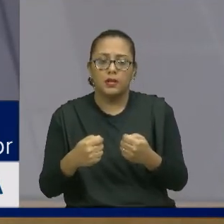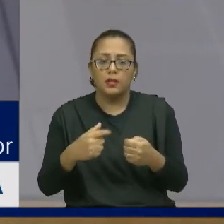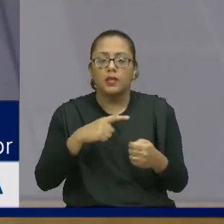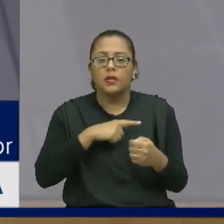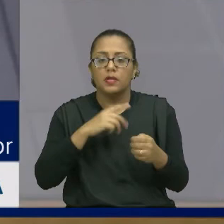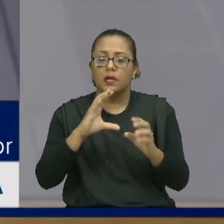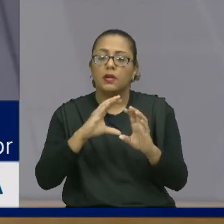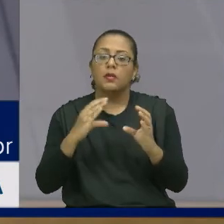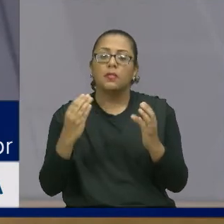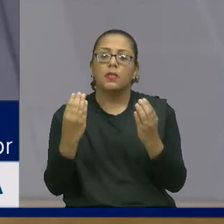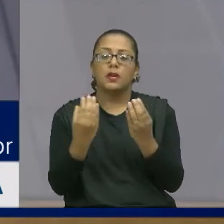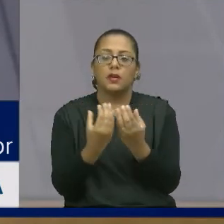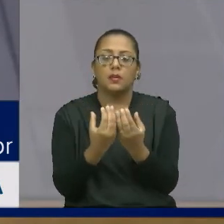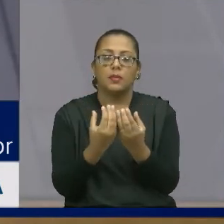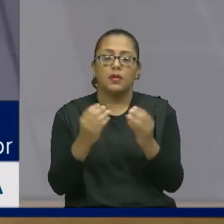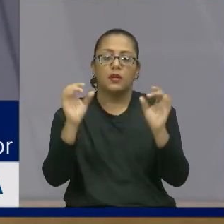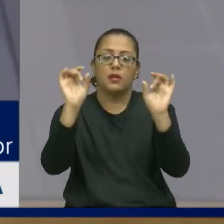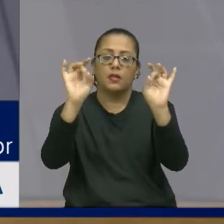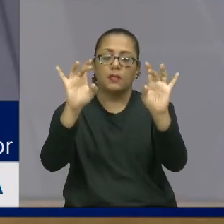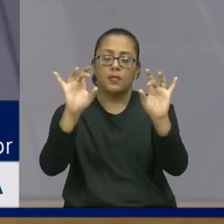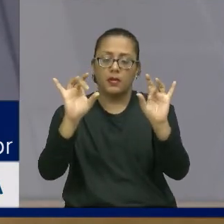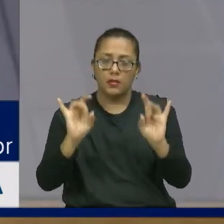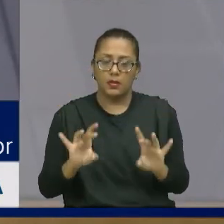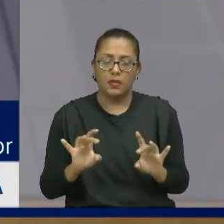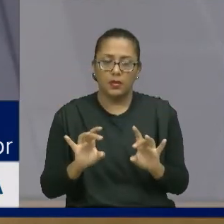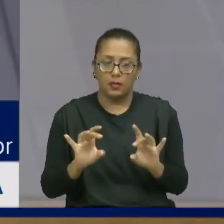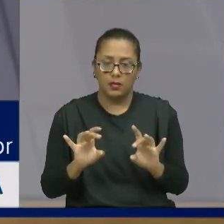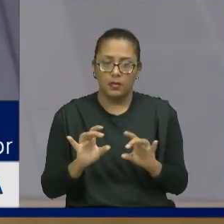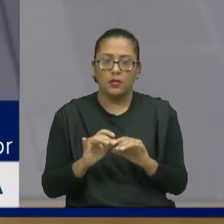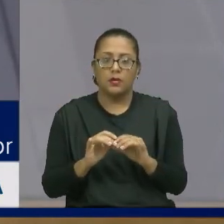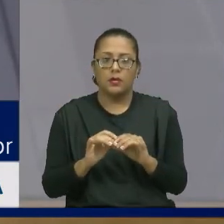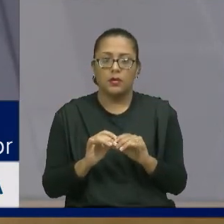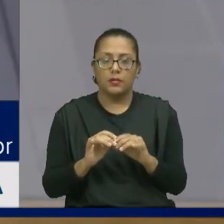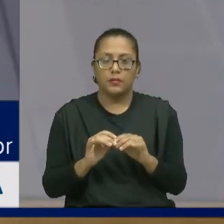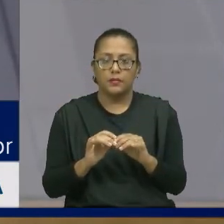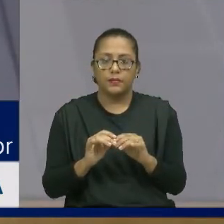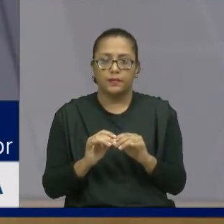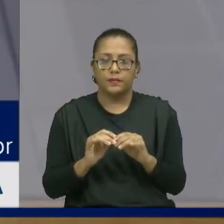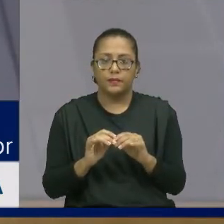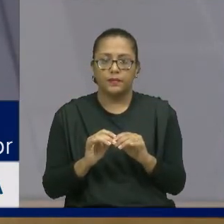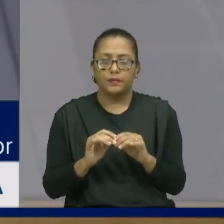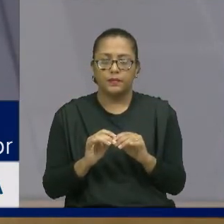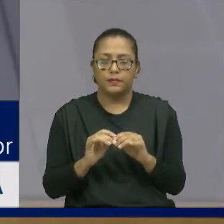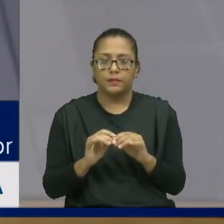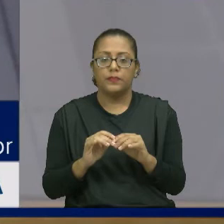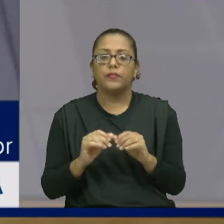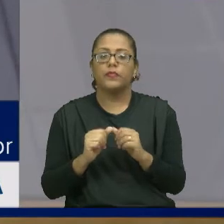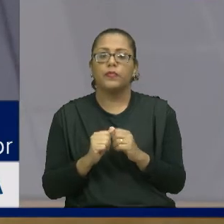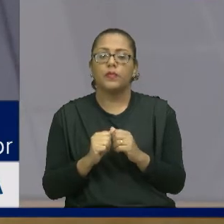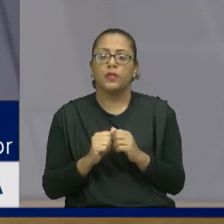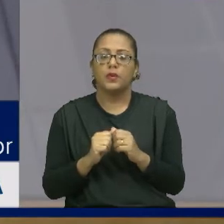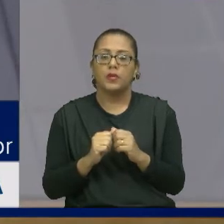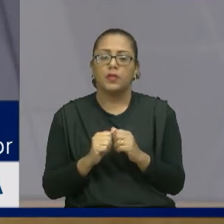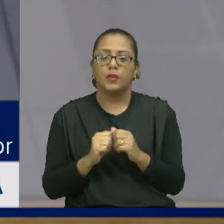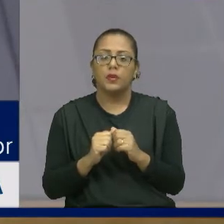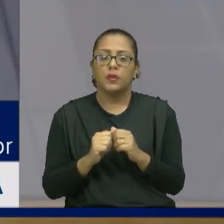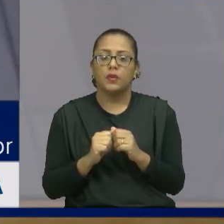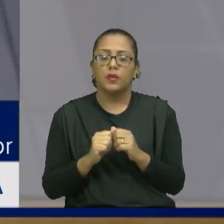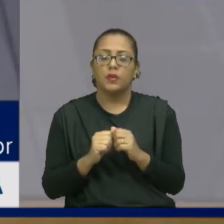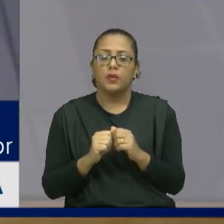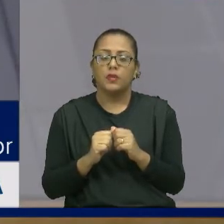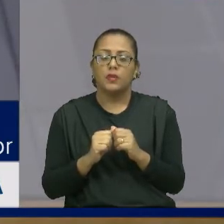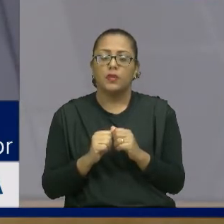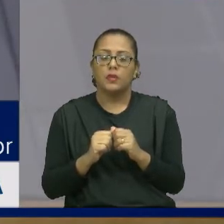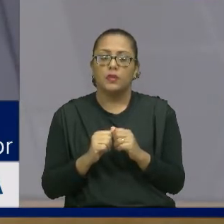Câmara Especial Tributária. Segundo informações dos servidores da própria Junta